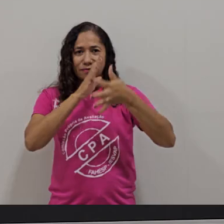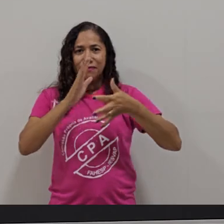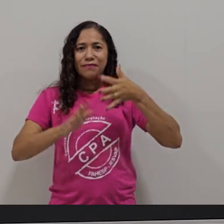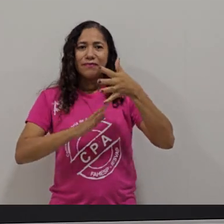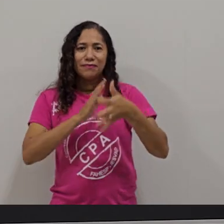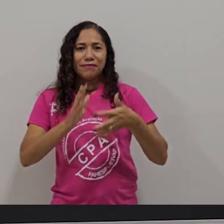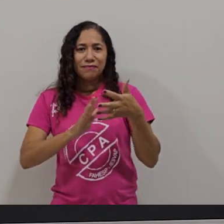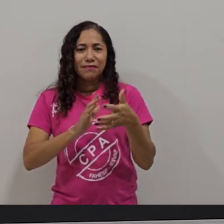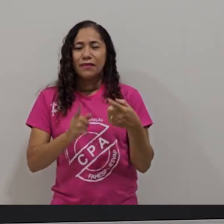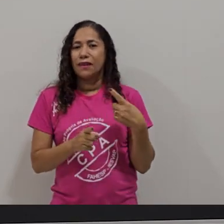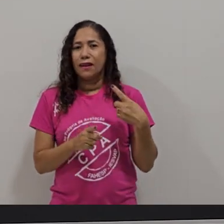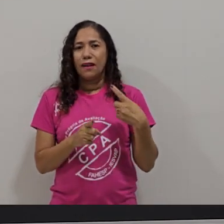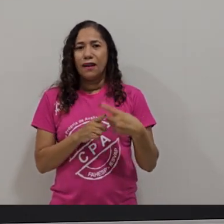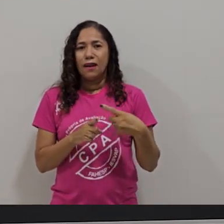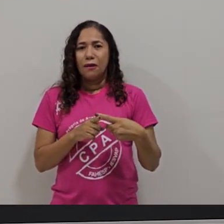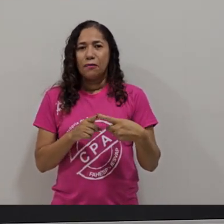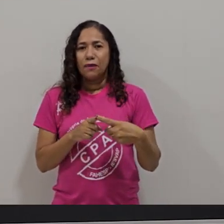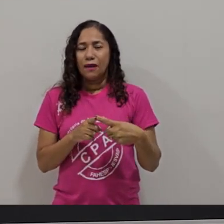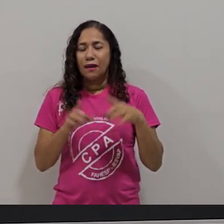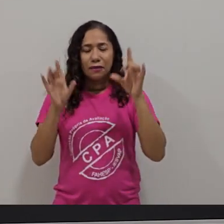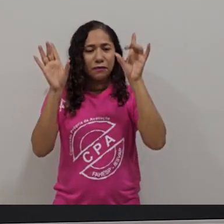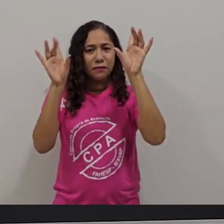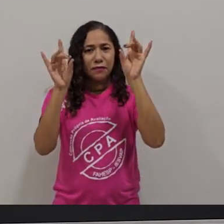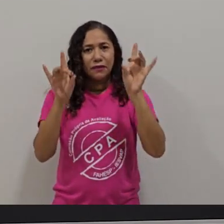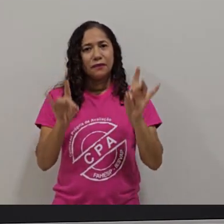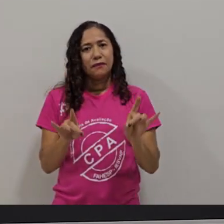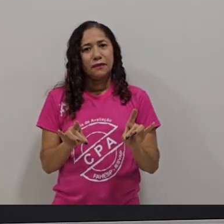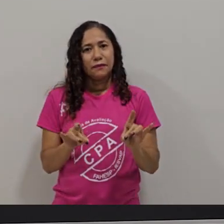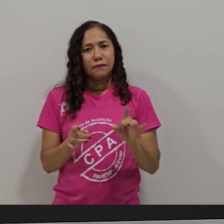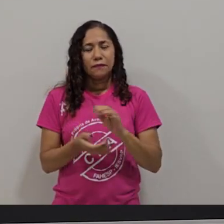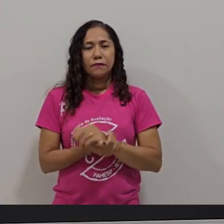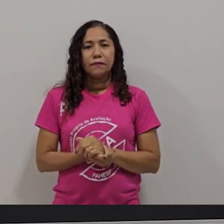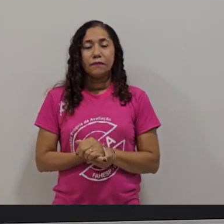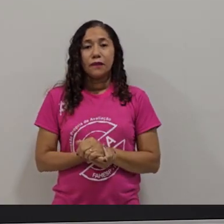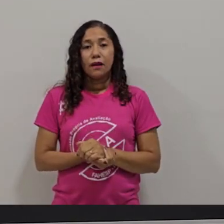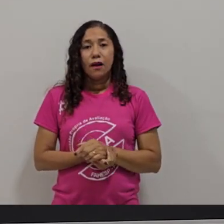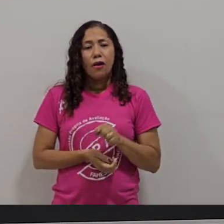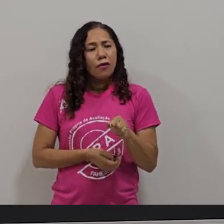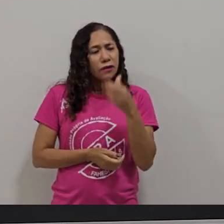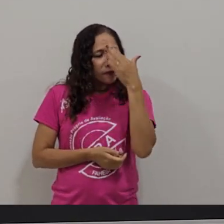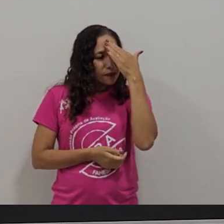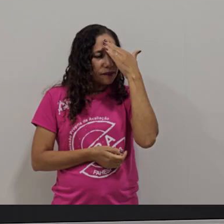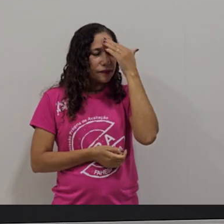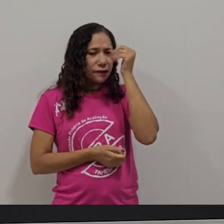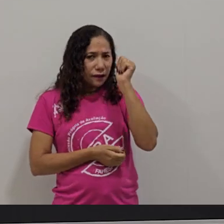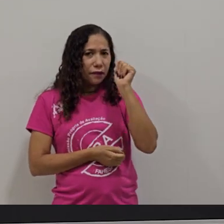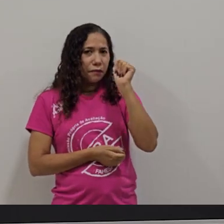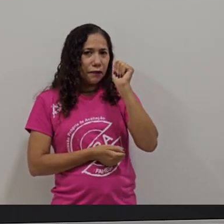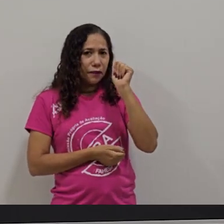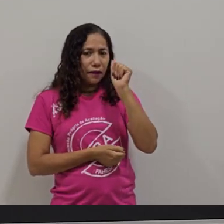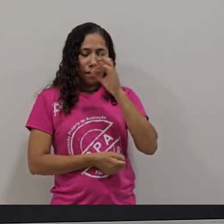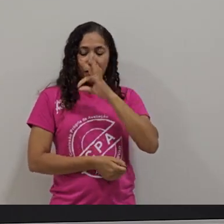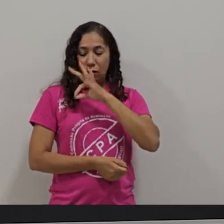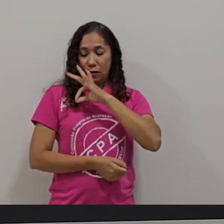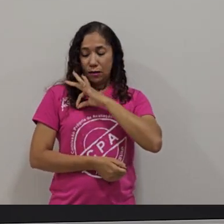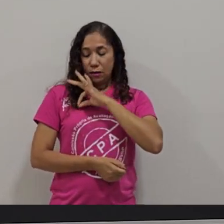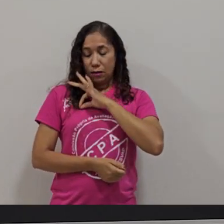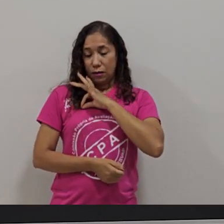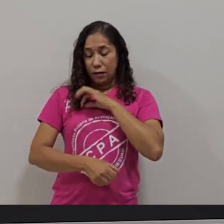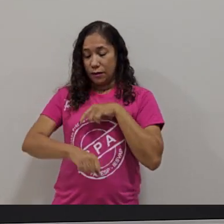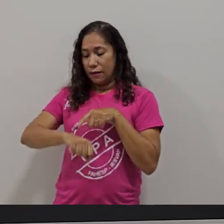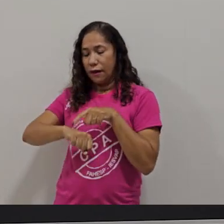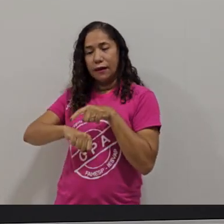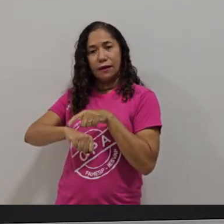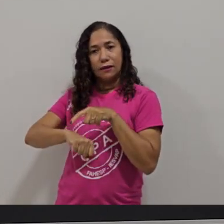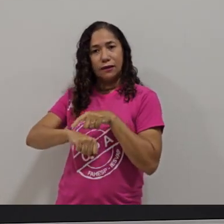sinais, porque não é algo superficial. É algo bem profundo. Você saber, por exemplo, numa delegacia, o horário que